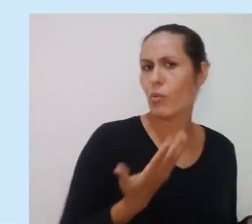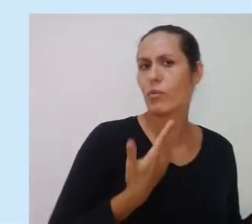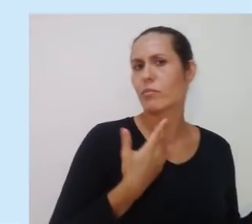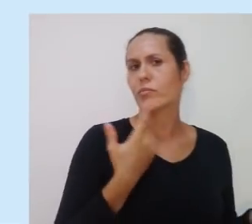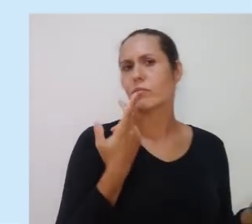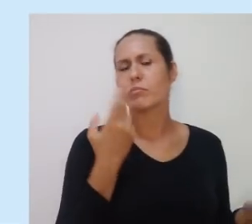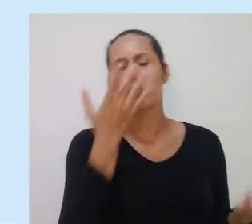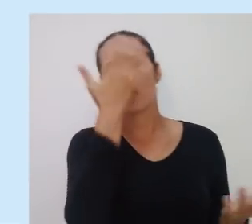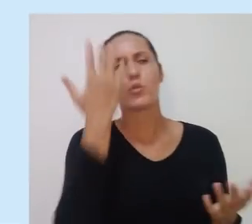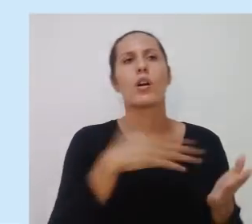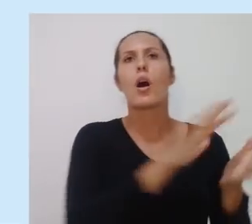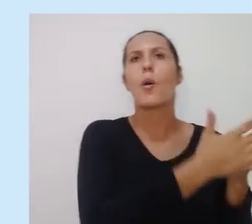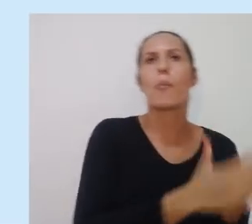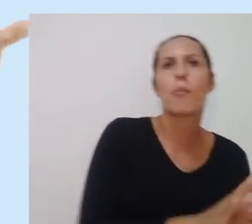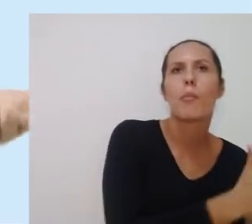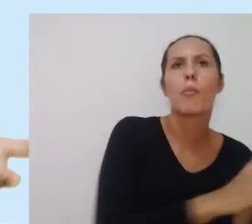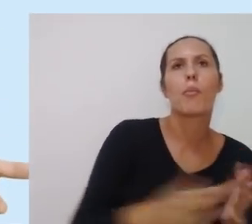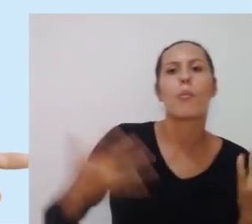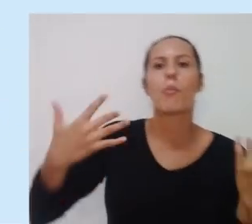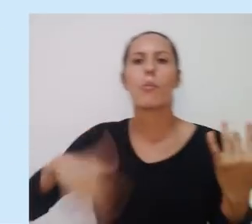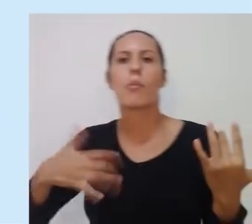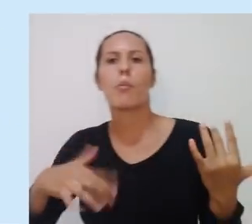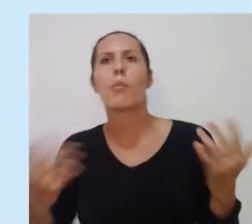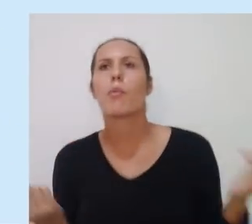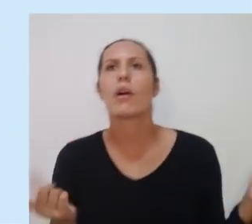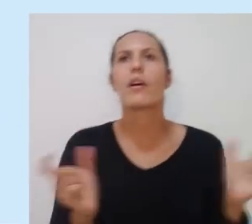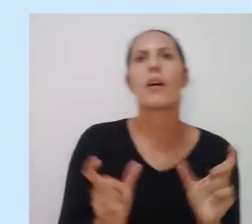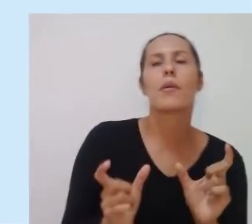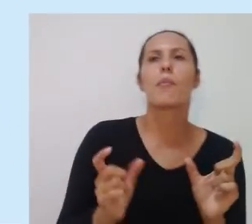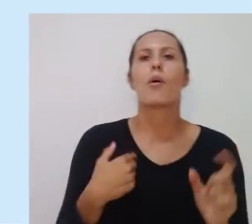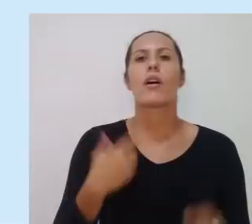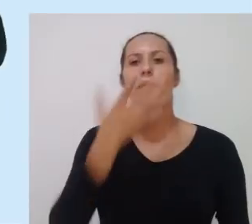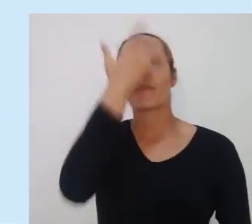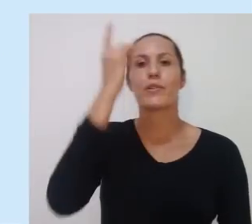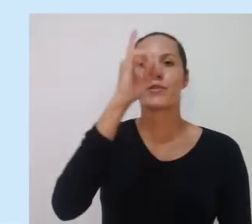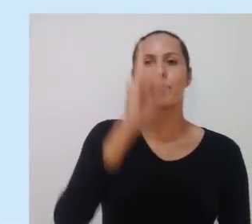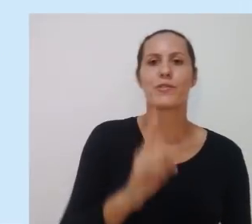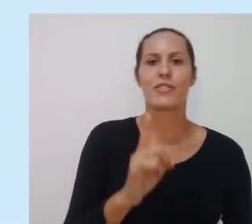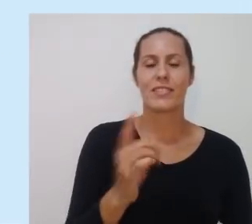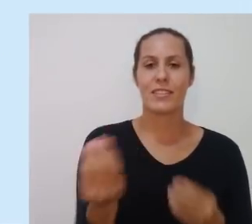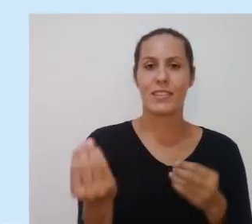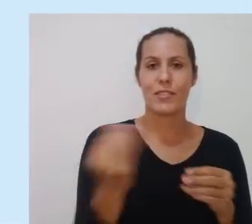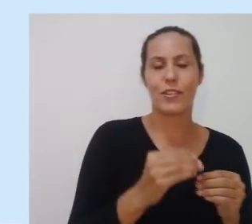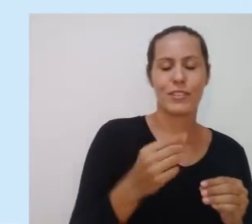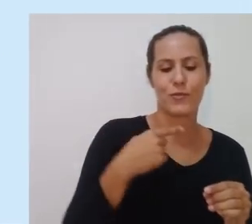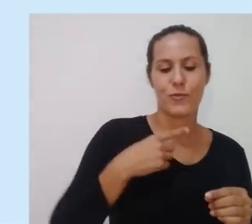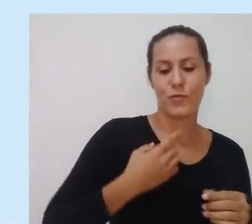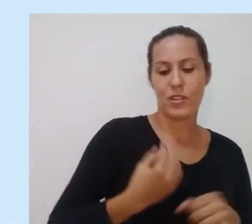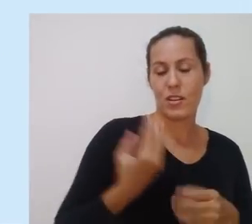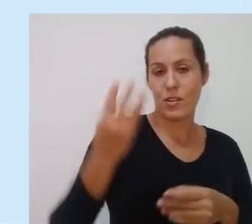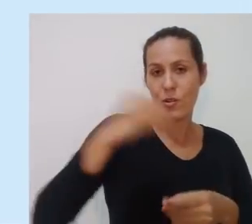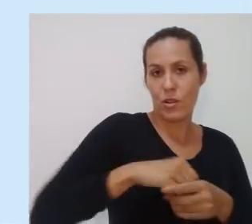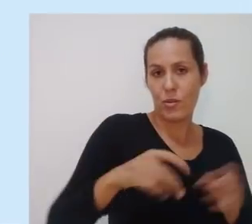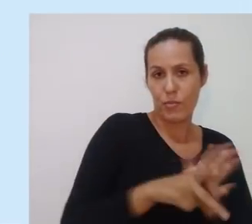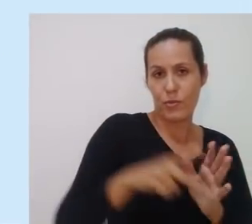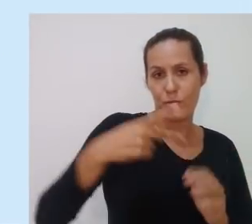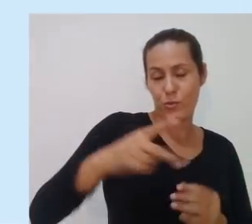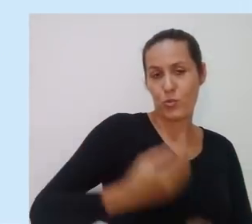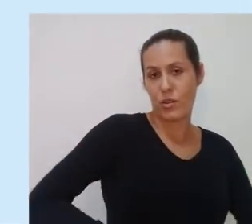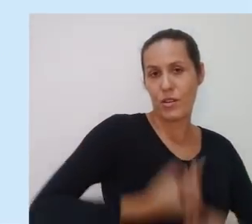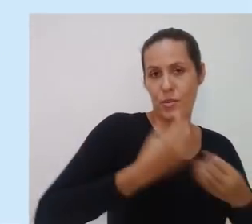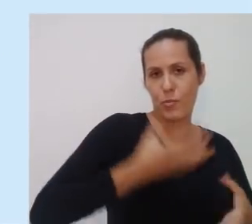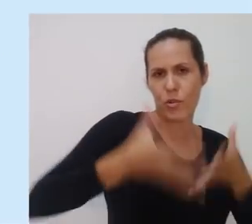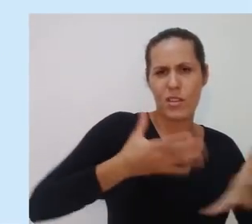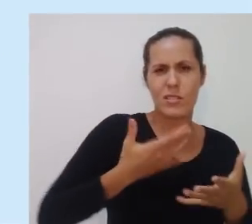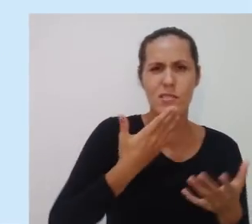praia, chega lá um repentista ou chega um embolador, né, com seu pandeiro e ele faz uma música, coloca você na